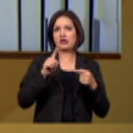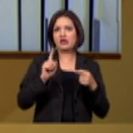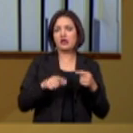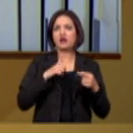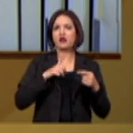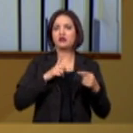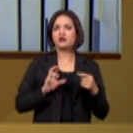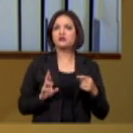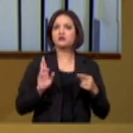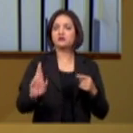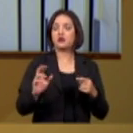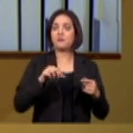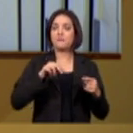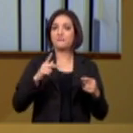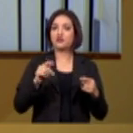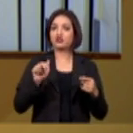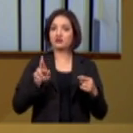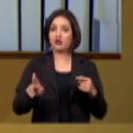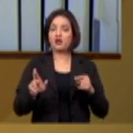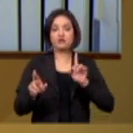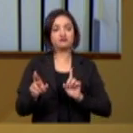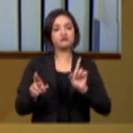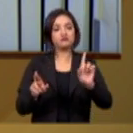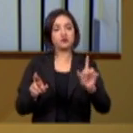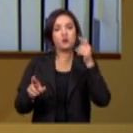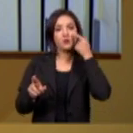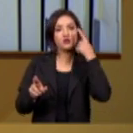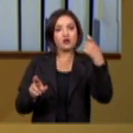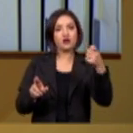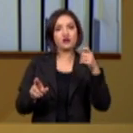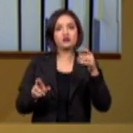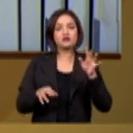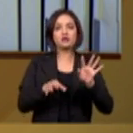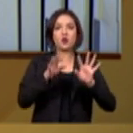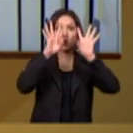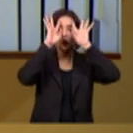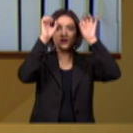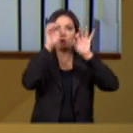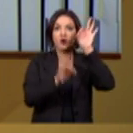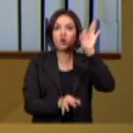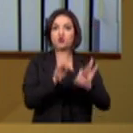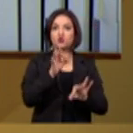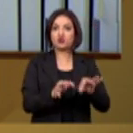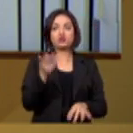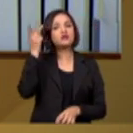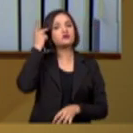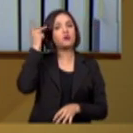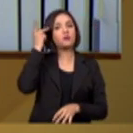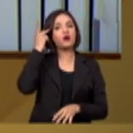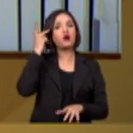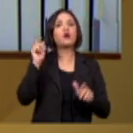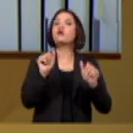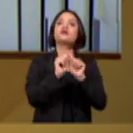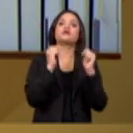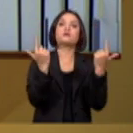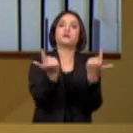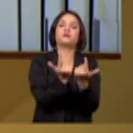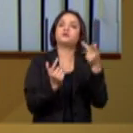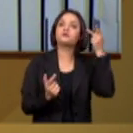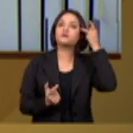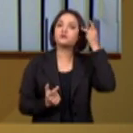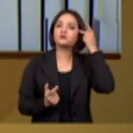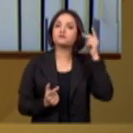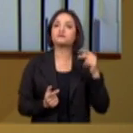requerente o procurador-geral da república interessado tribunal de justiça de são paulo assembleia legislativa do estado de são paulo